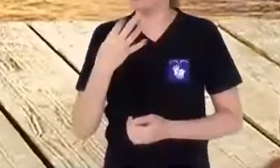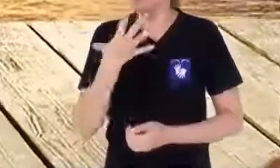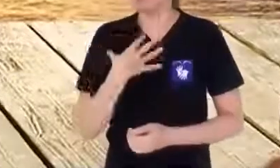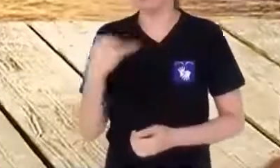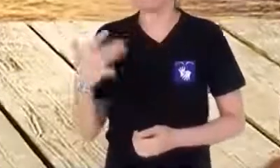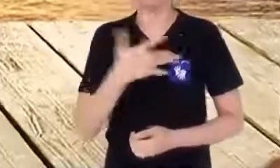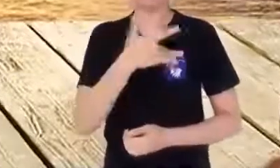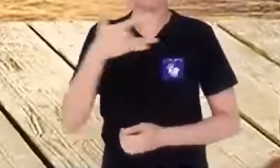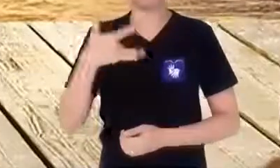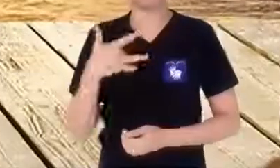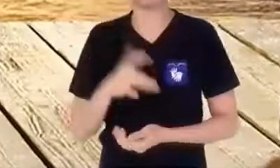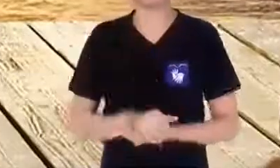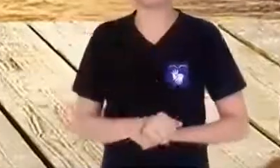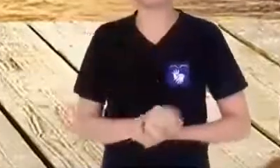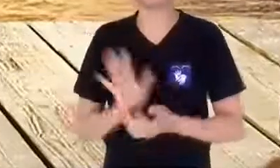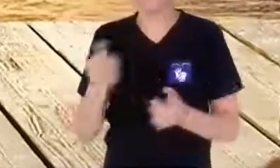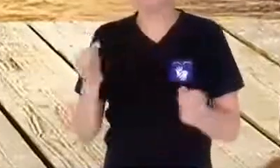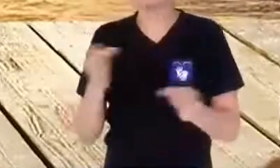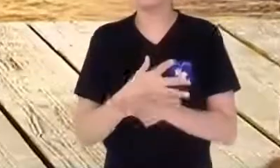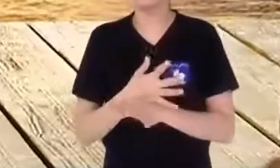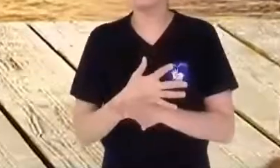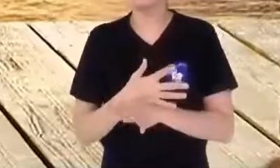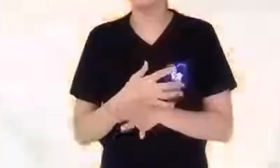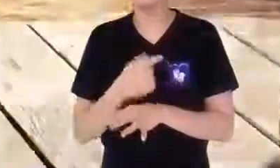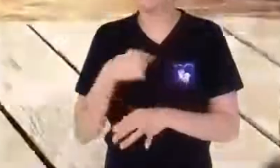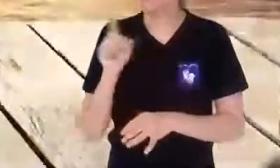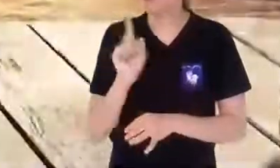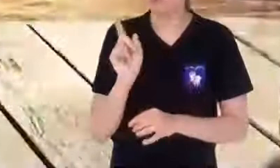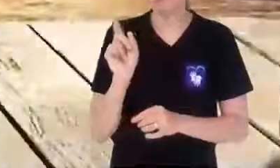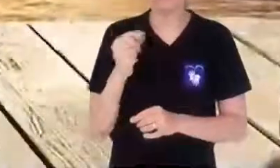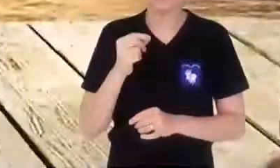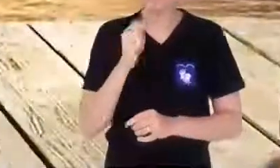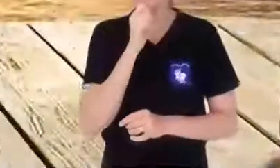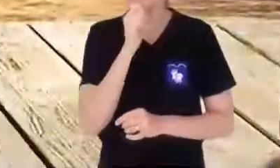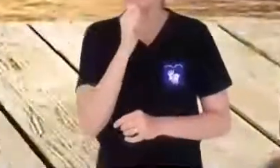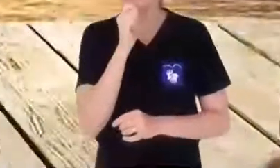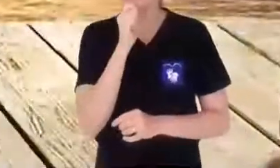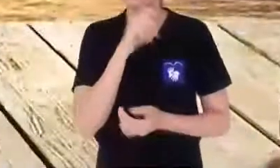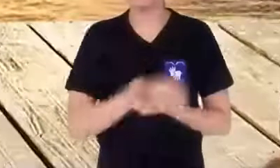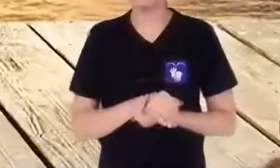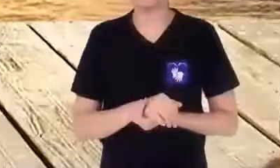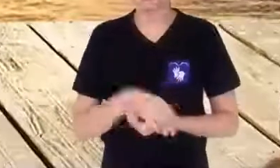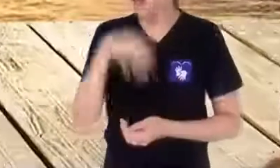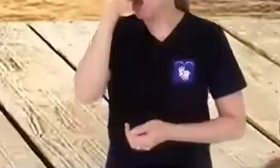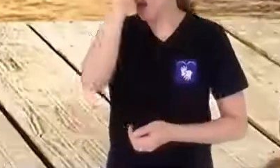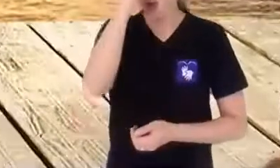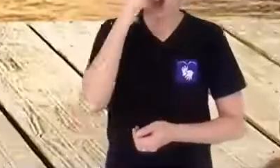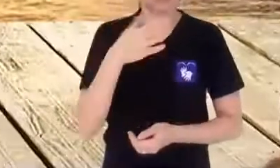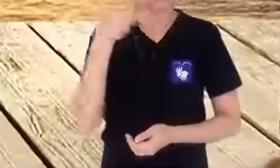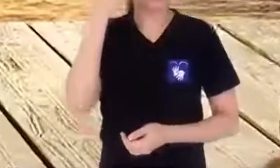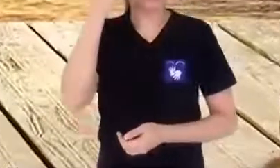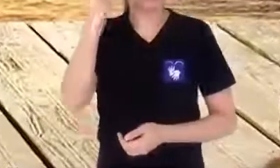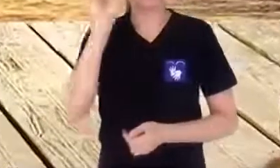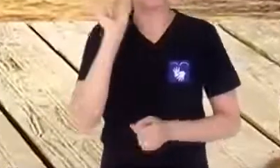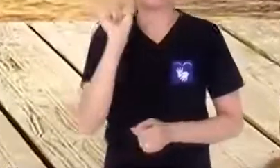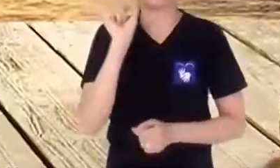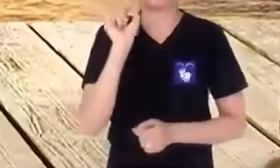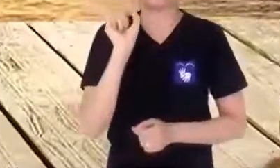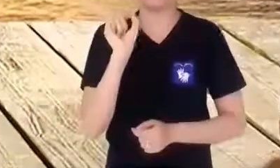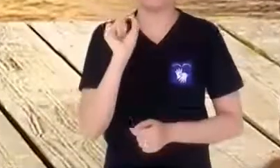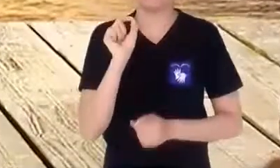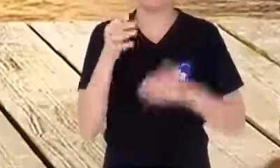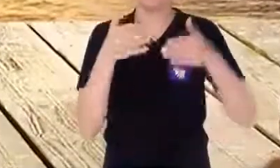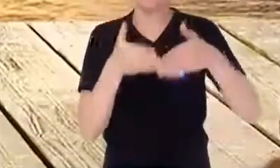tô pronto. Pensa que tá pronto? Ainda não tô pronto. Você não aprendeu a navegar ainda? Não. Não, você precisa saber